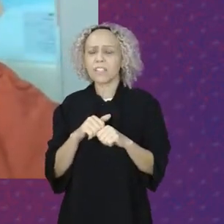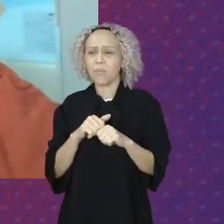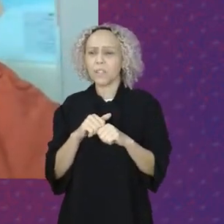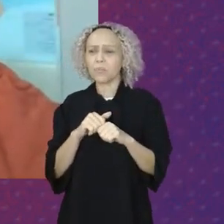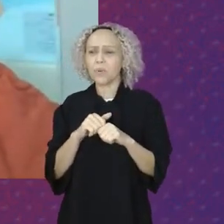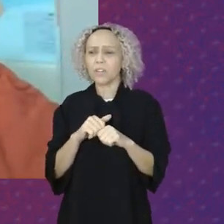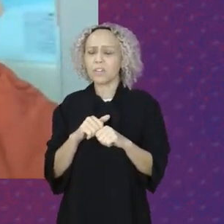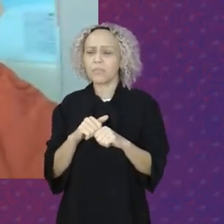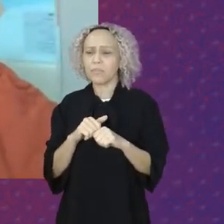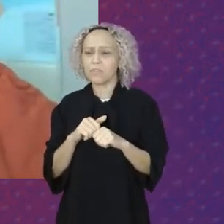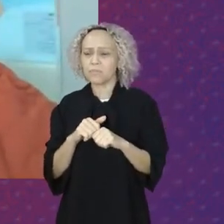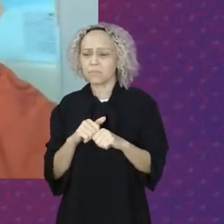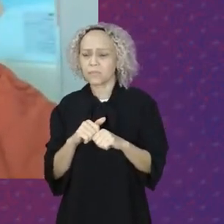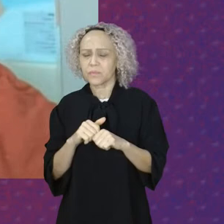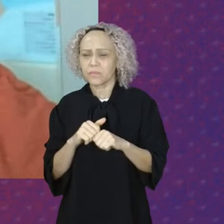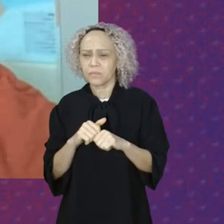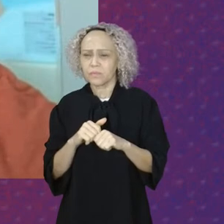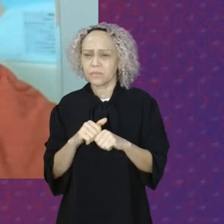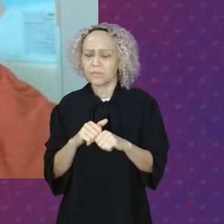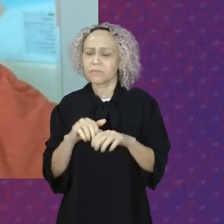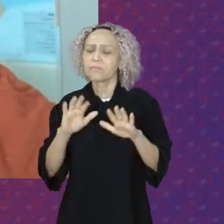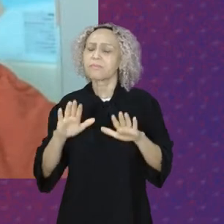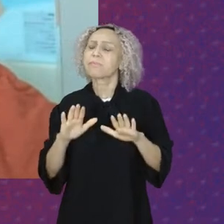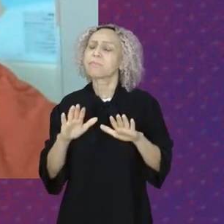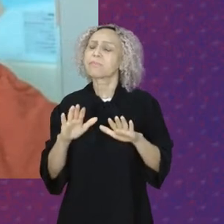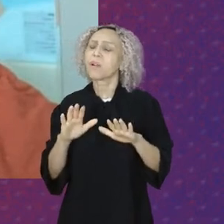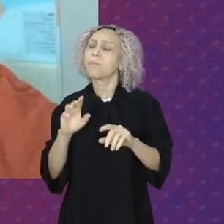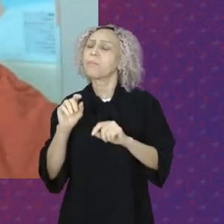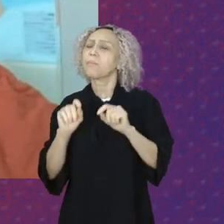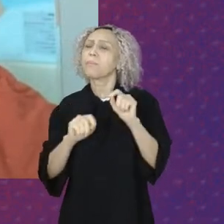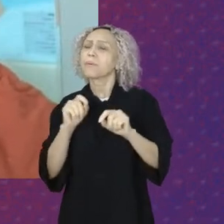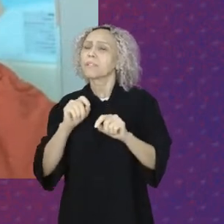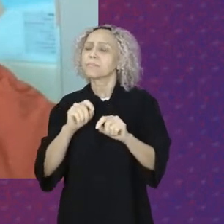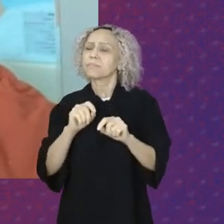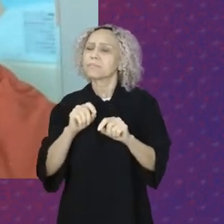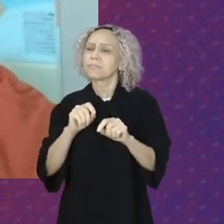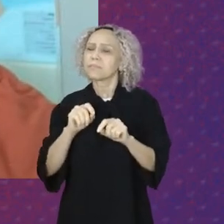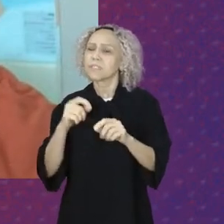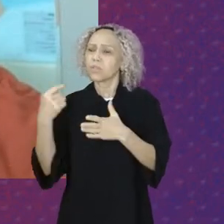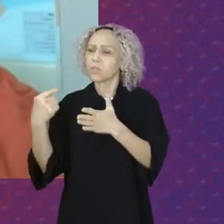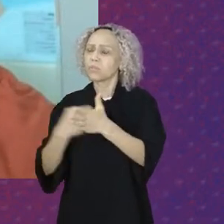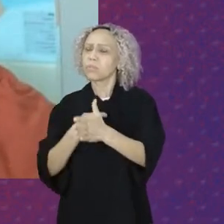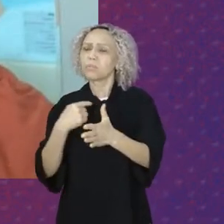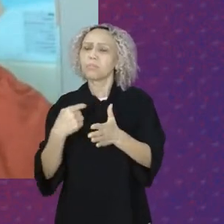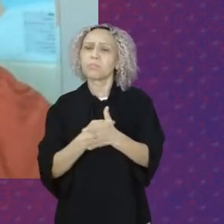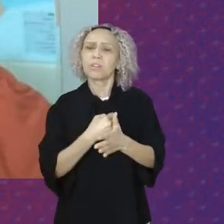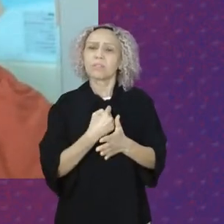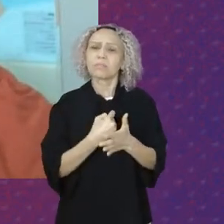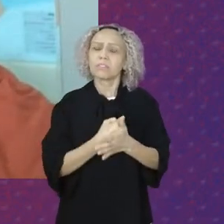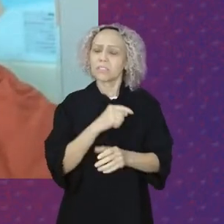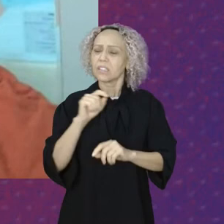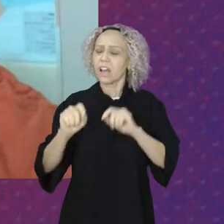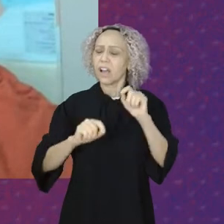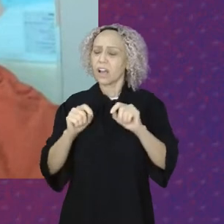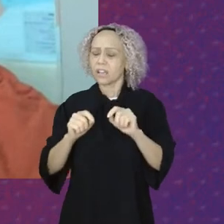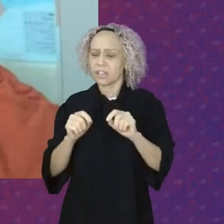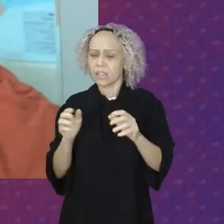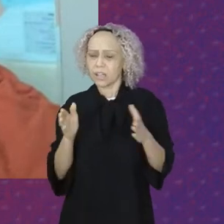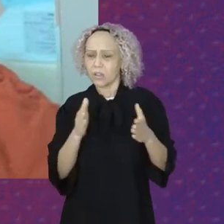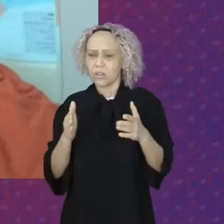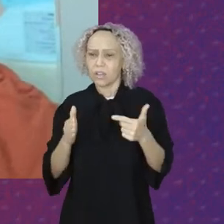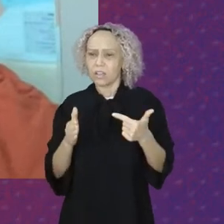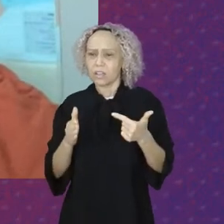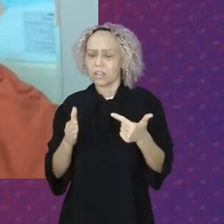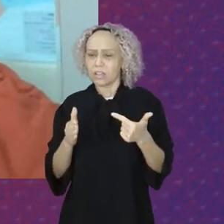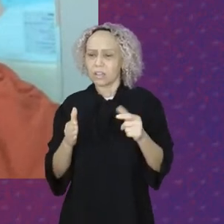Elas não estão porque não é comum. Muita coisa que me perguntavam quando eu andava na campanha, agora 2022,